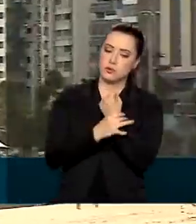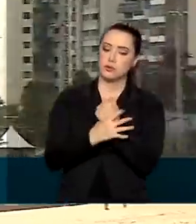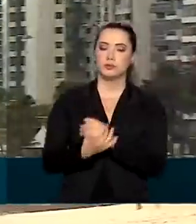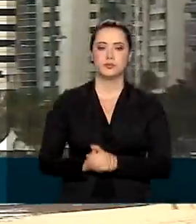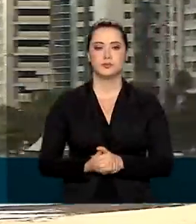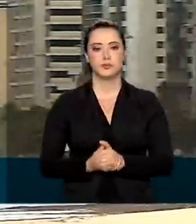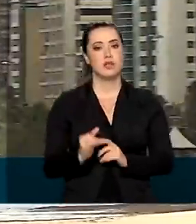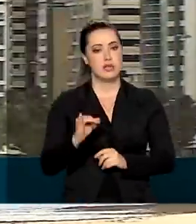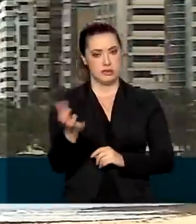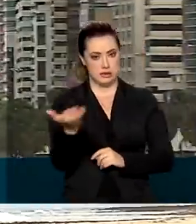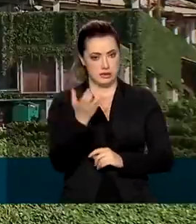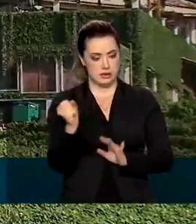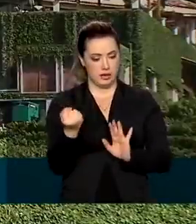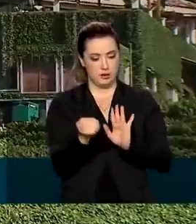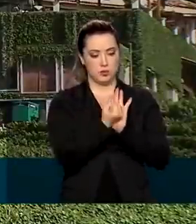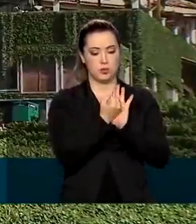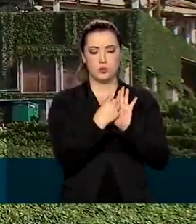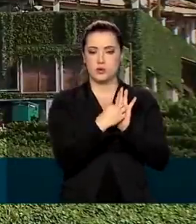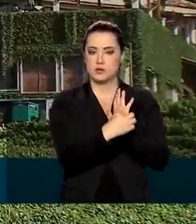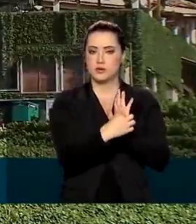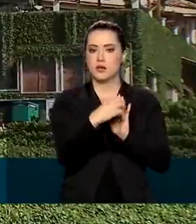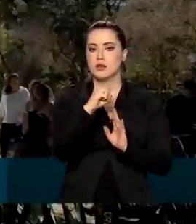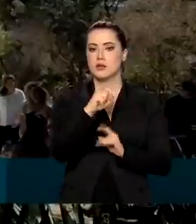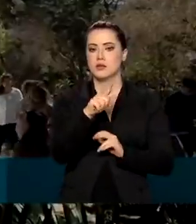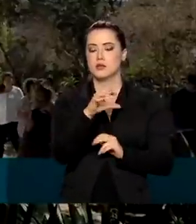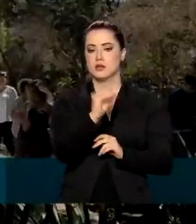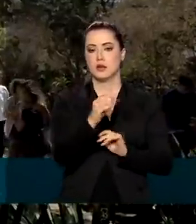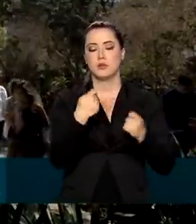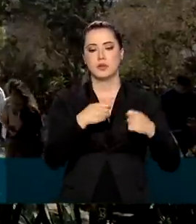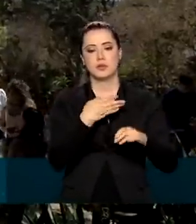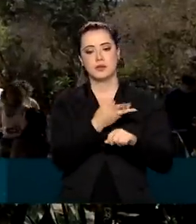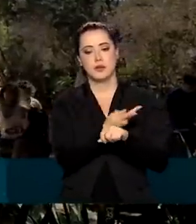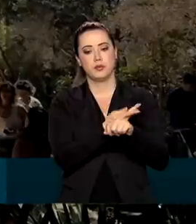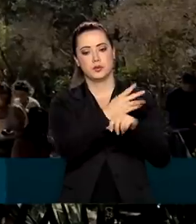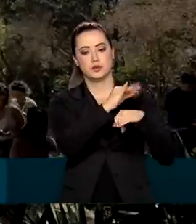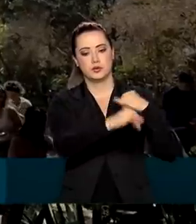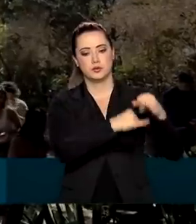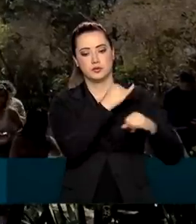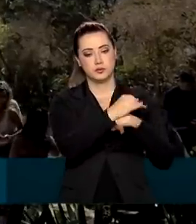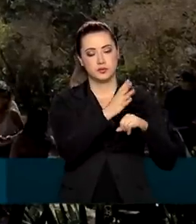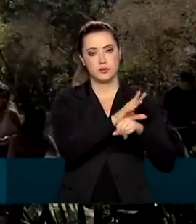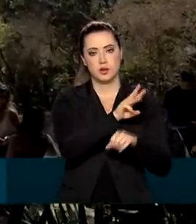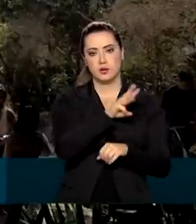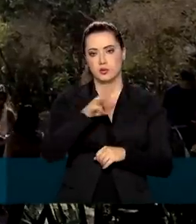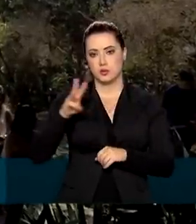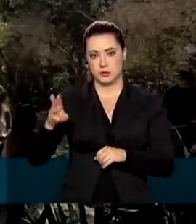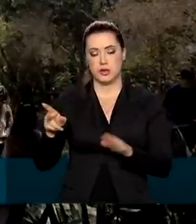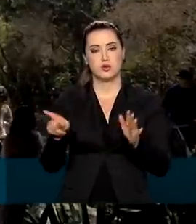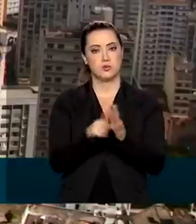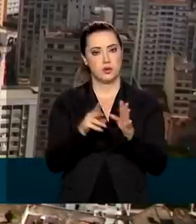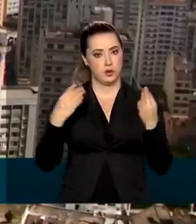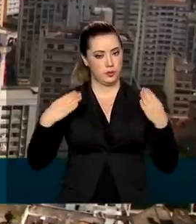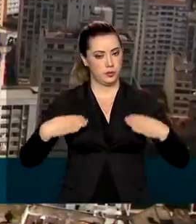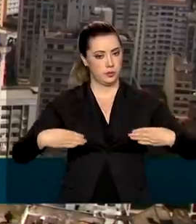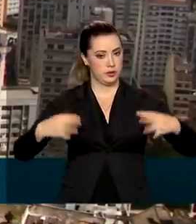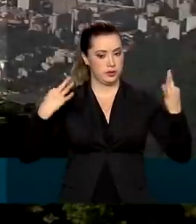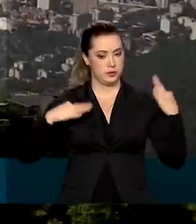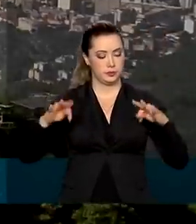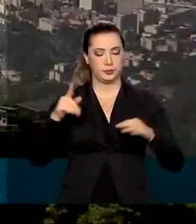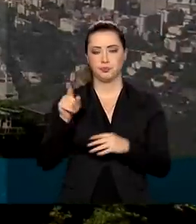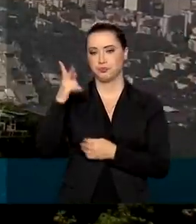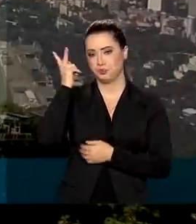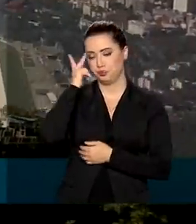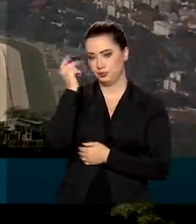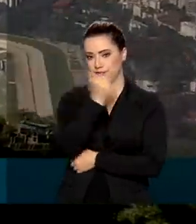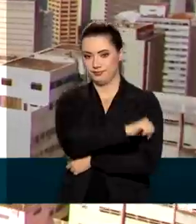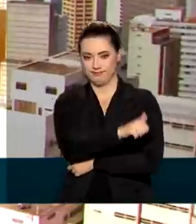selo Turismo Responsável deve fazer a solicitação pela internet no site do Ministério do Turismo. São Paulo, Rio